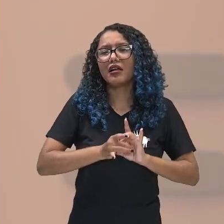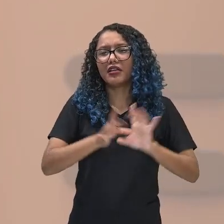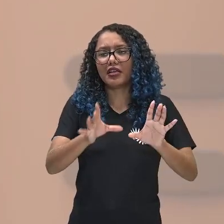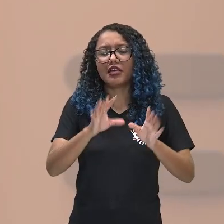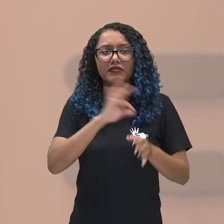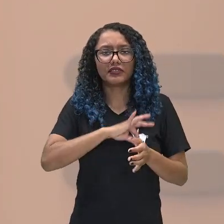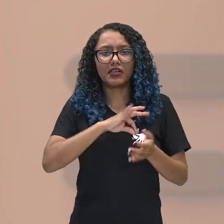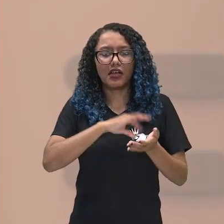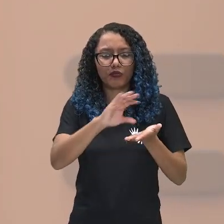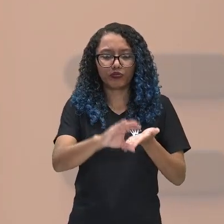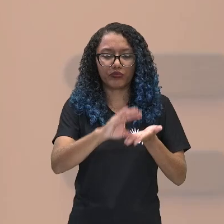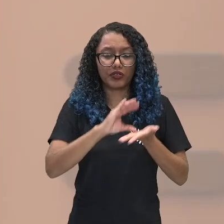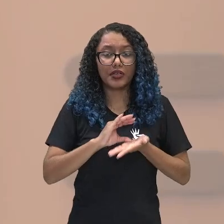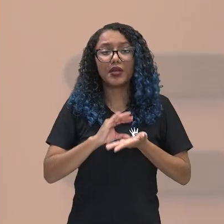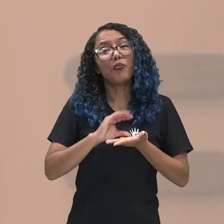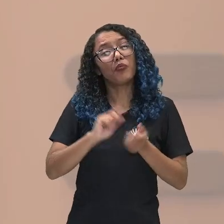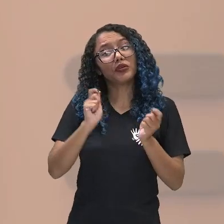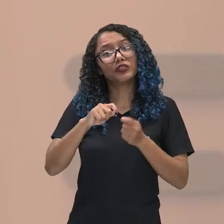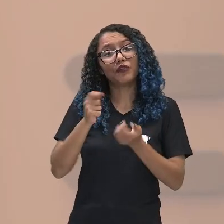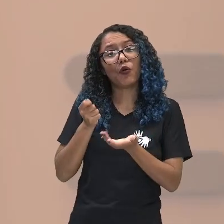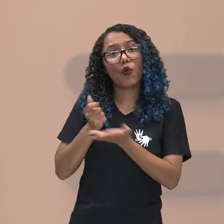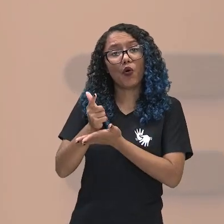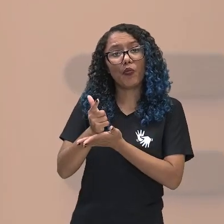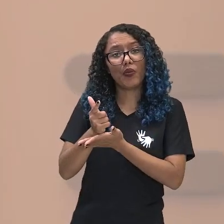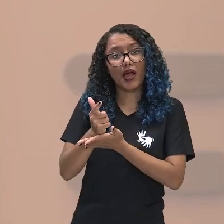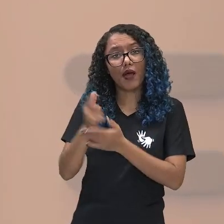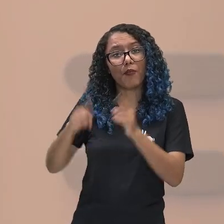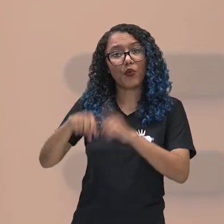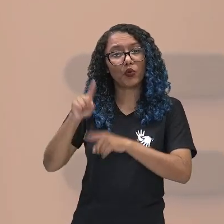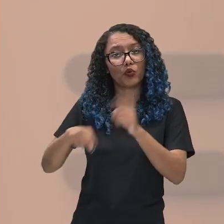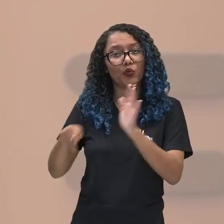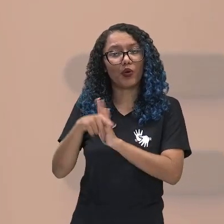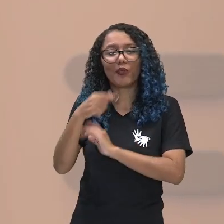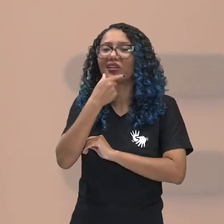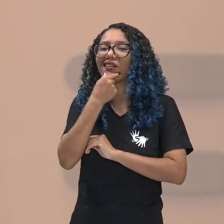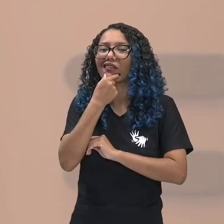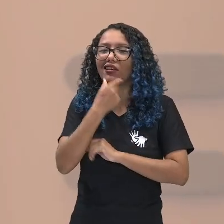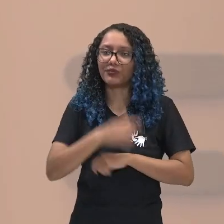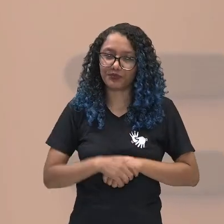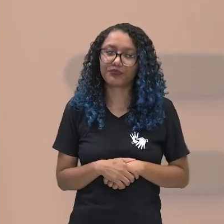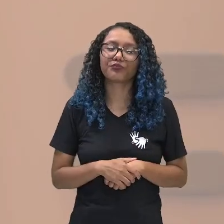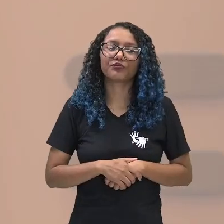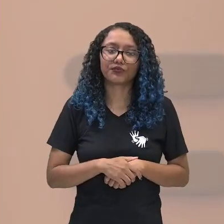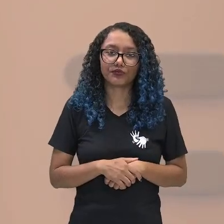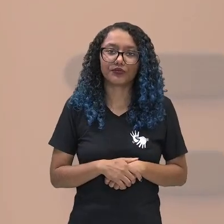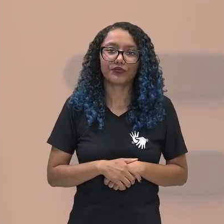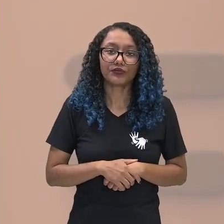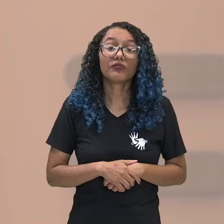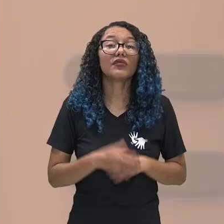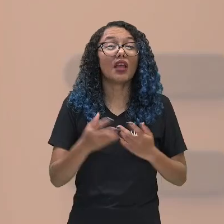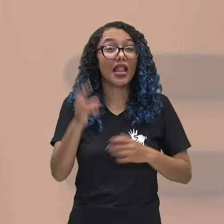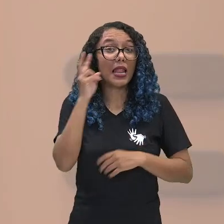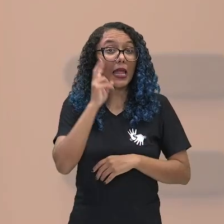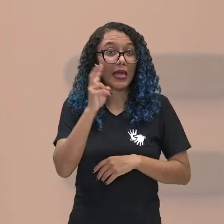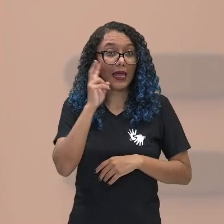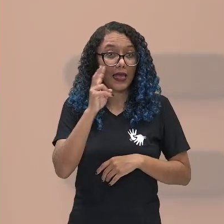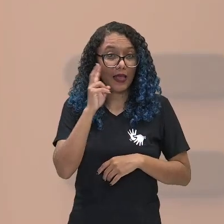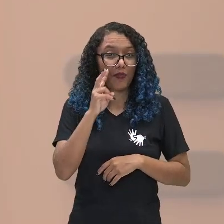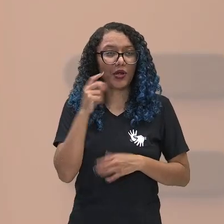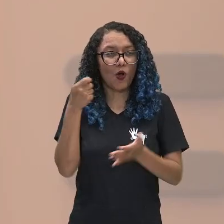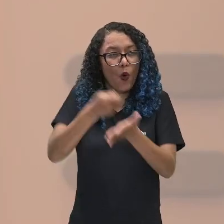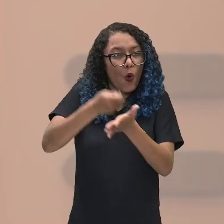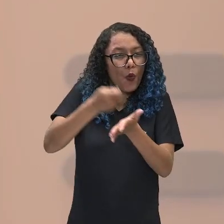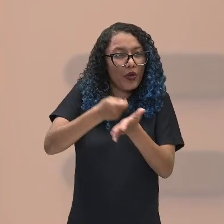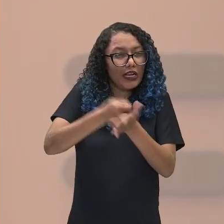então, possibilidade de comprar os produtos ingleses, tá? Então, lembra, né, que ela vai fazer essa pressão